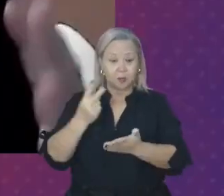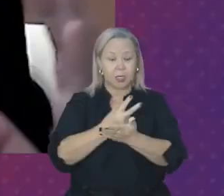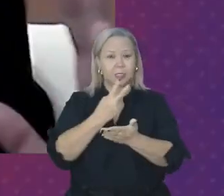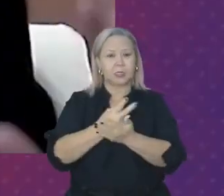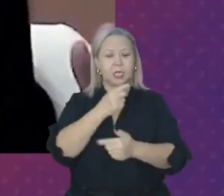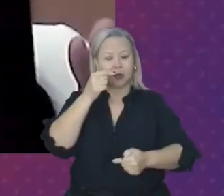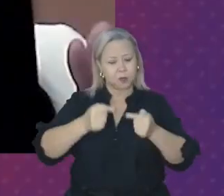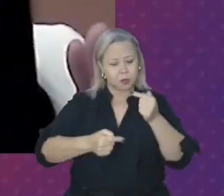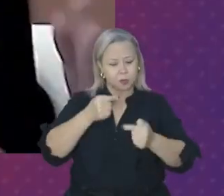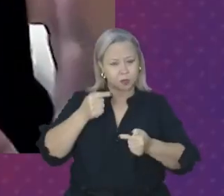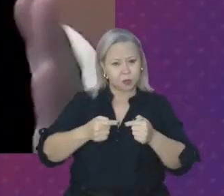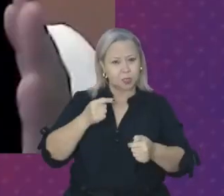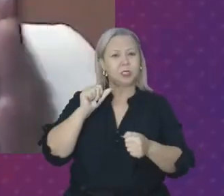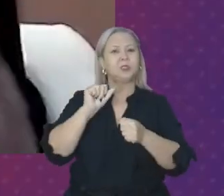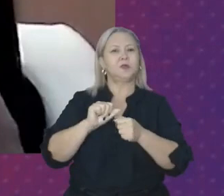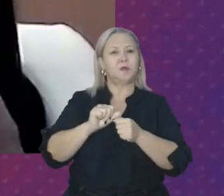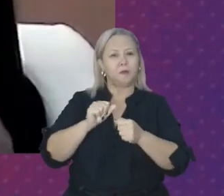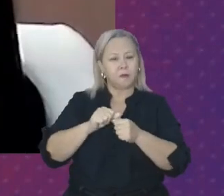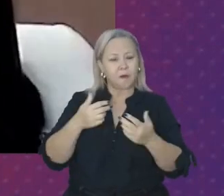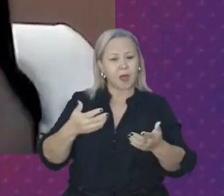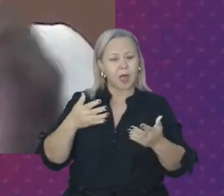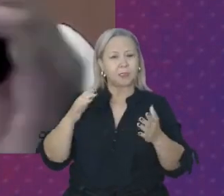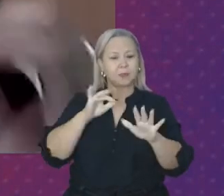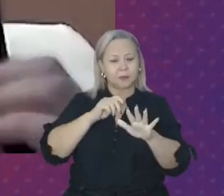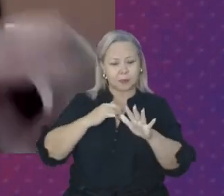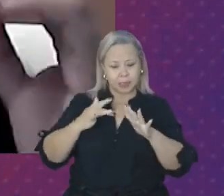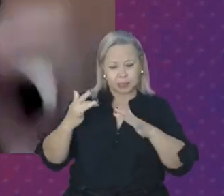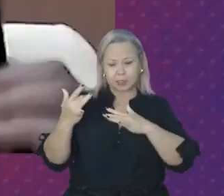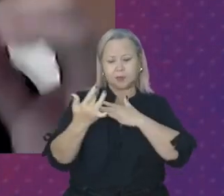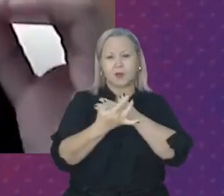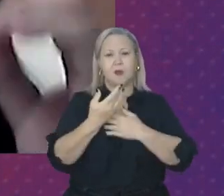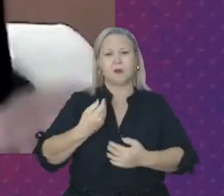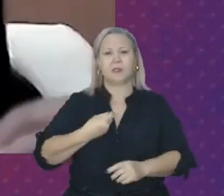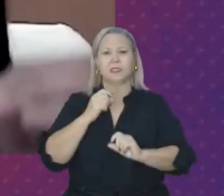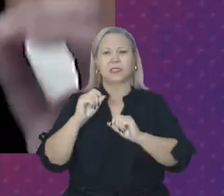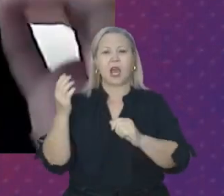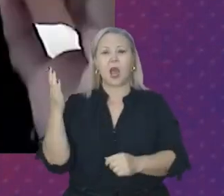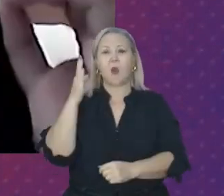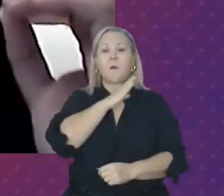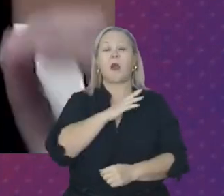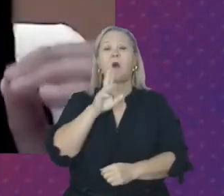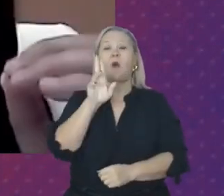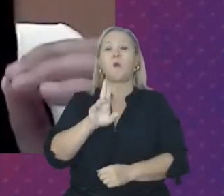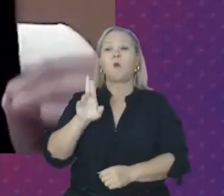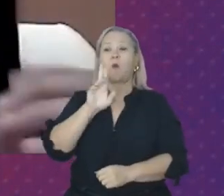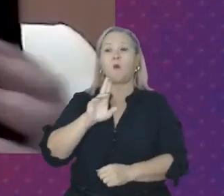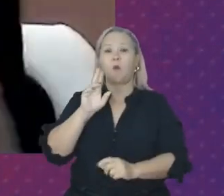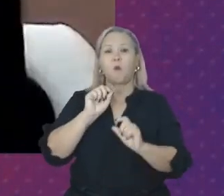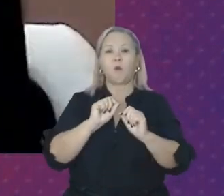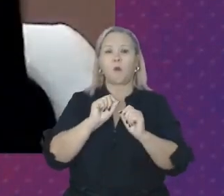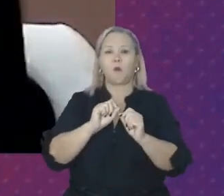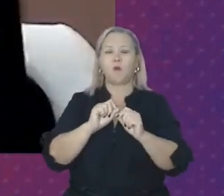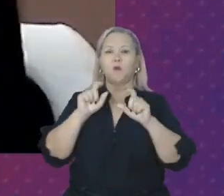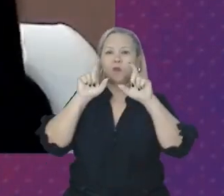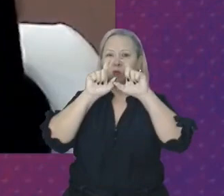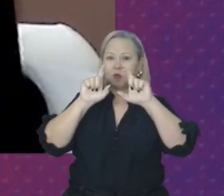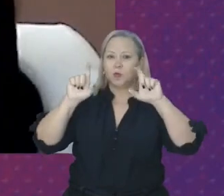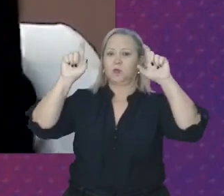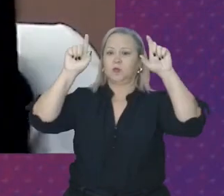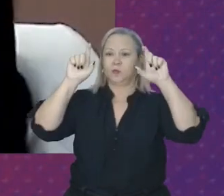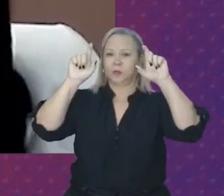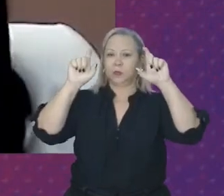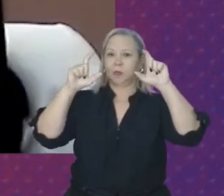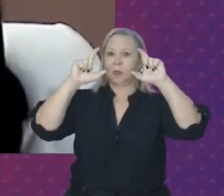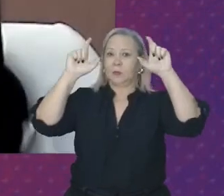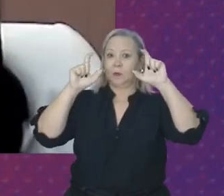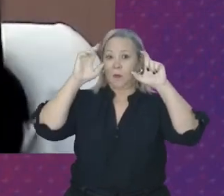os políticos cometem nas suas redes sociais está no mau uso do feed. O feed é um